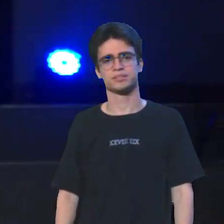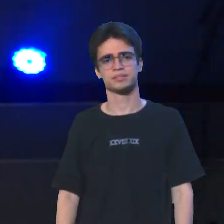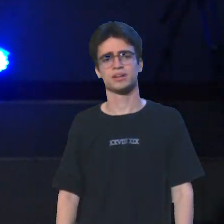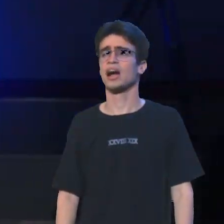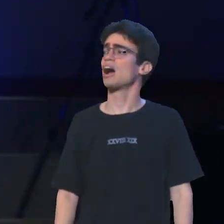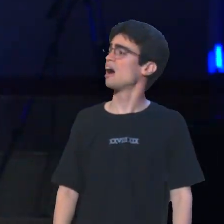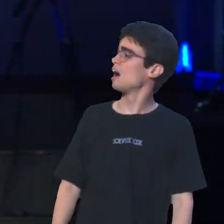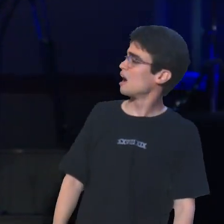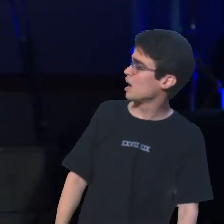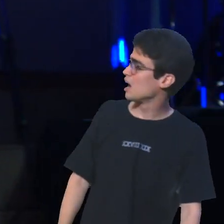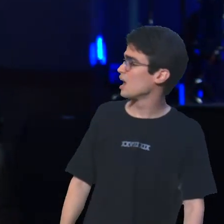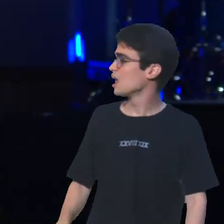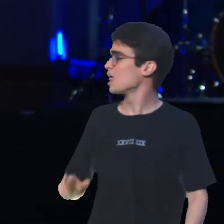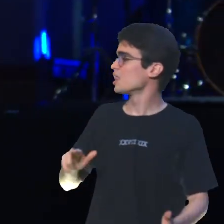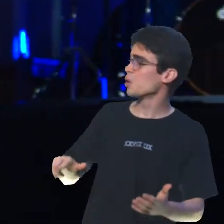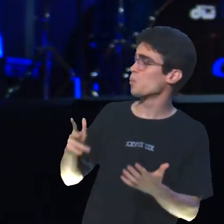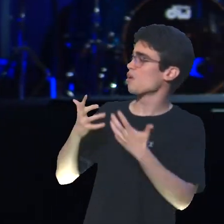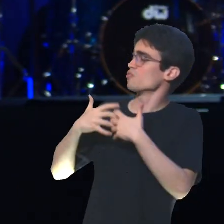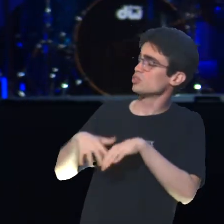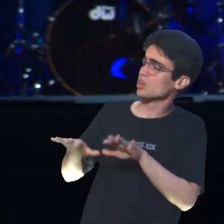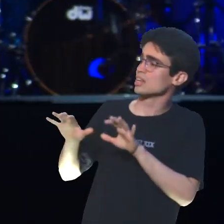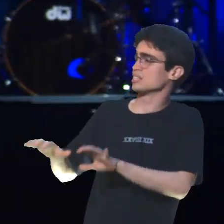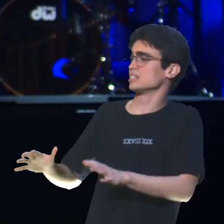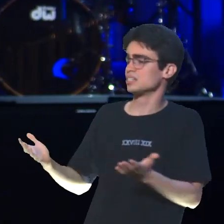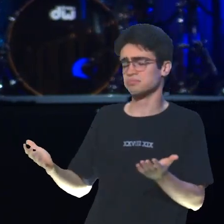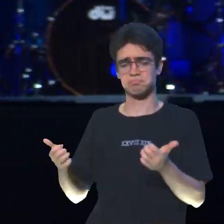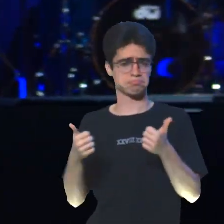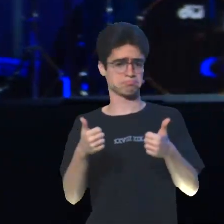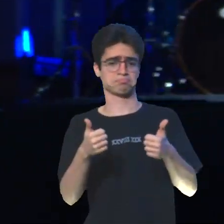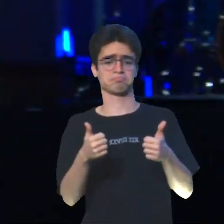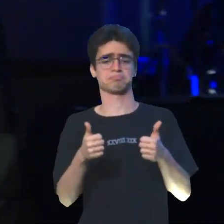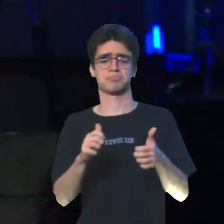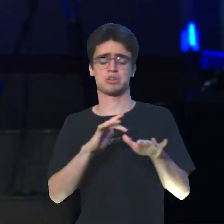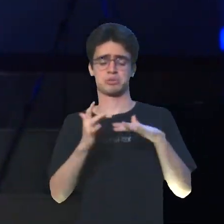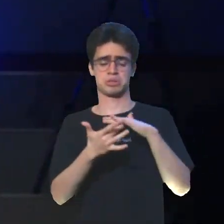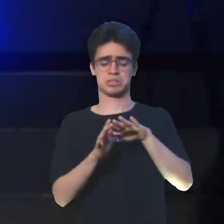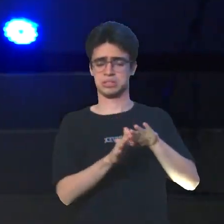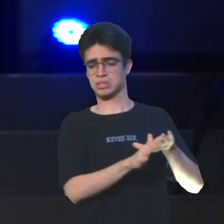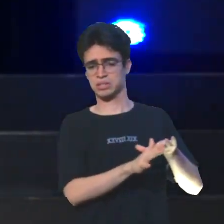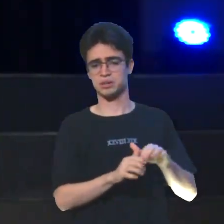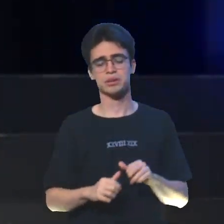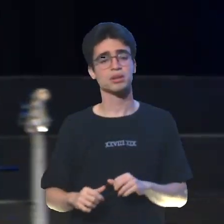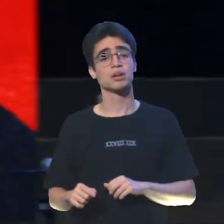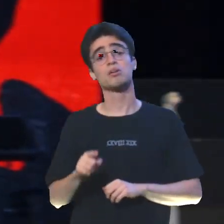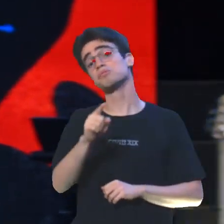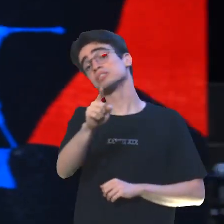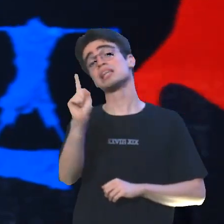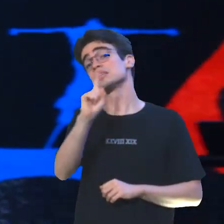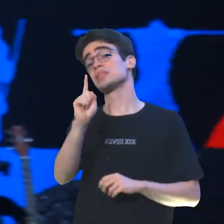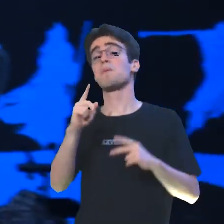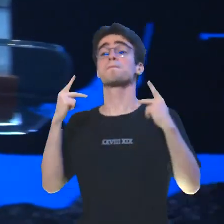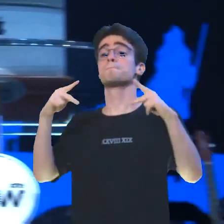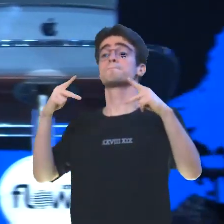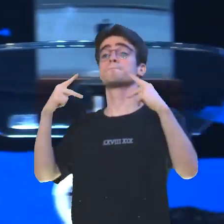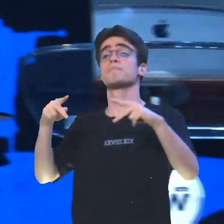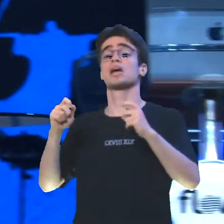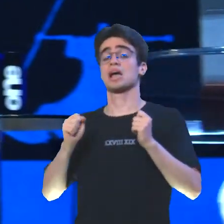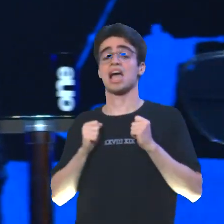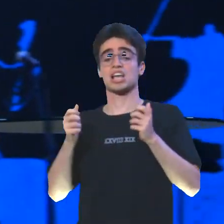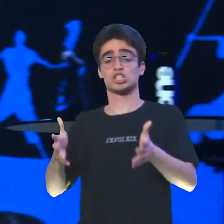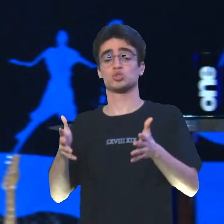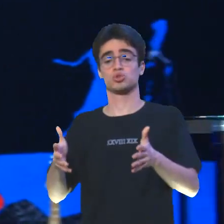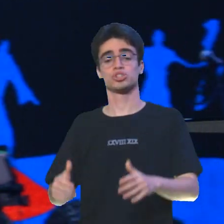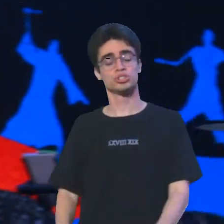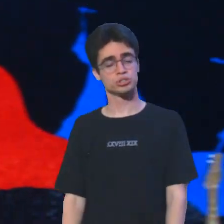Ah, mas eu acho que não é assim que funciona. Tudo bem, vamos deixar as redes sociais de lado então. Por que você não prega através das suas